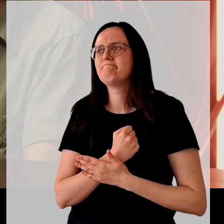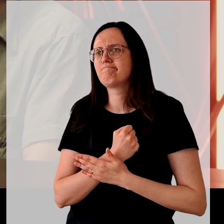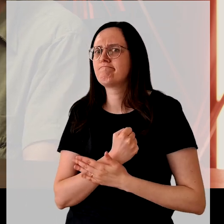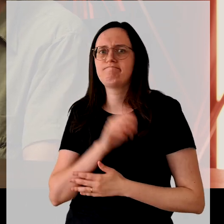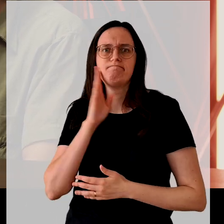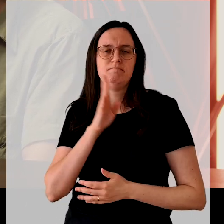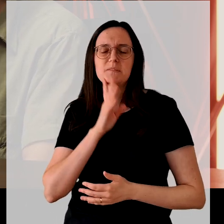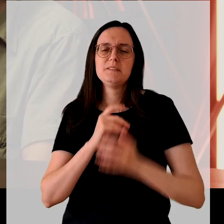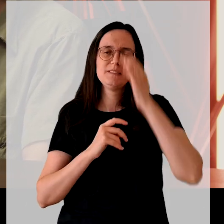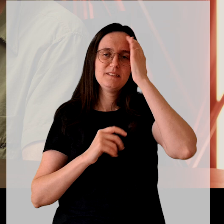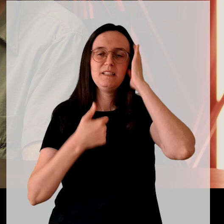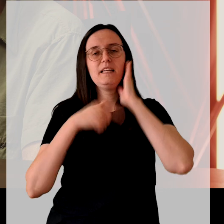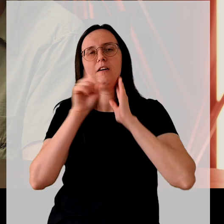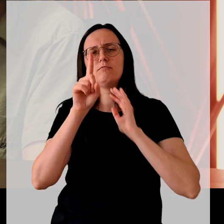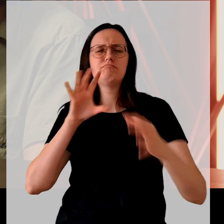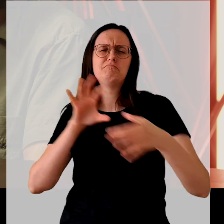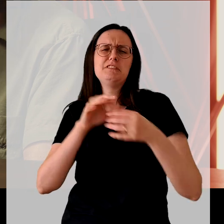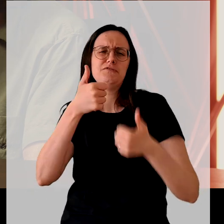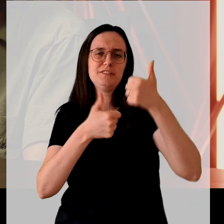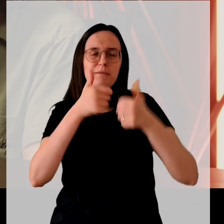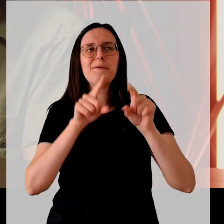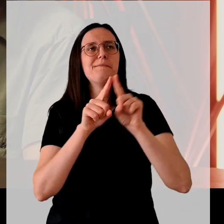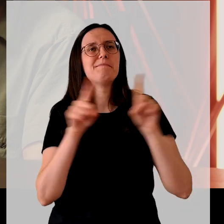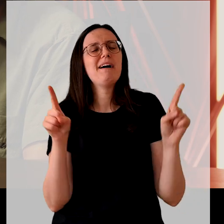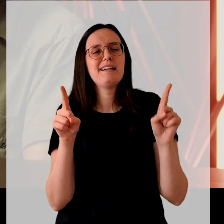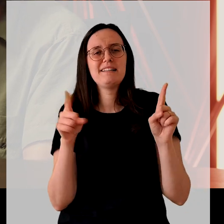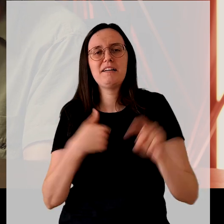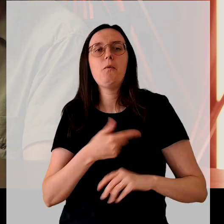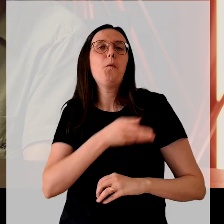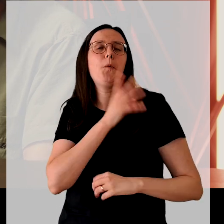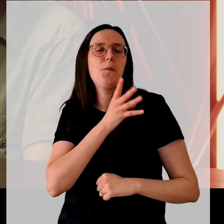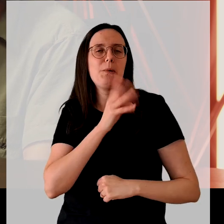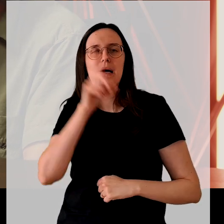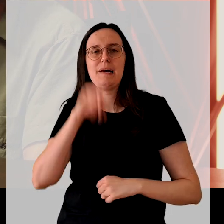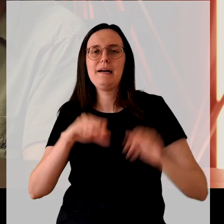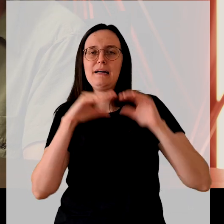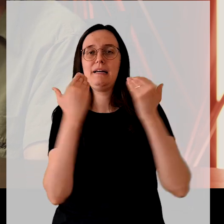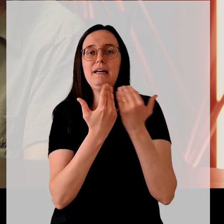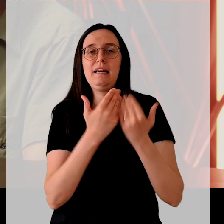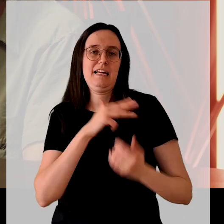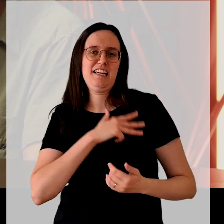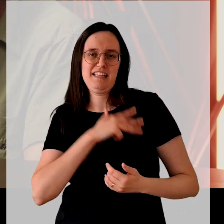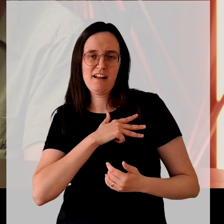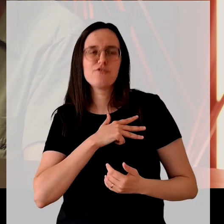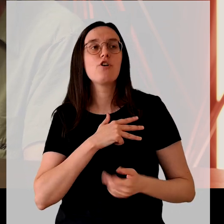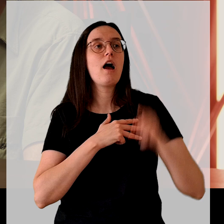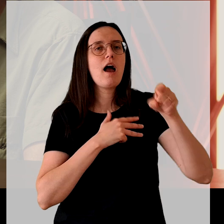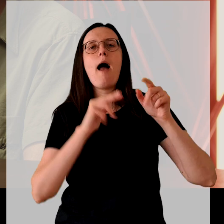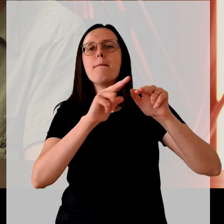assim. Eu não sou muito ligado com futebol, mas conheci o estádio do